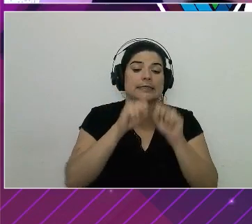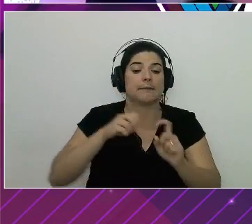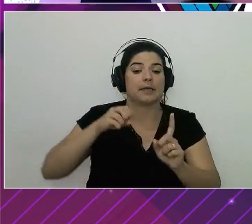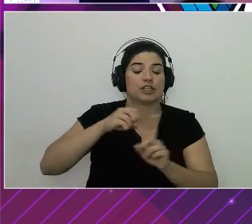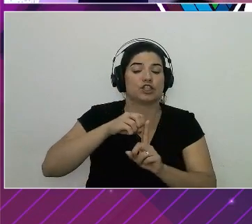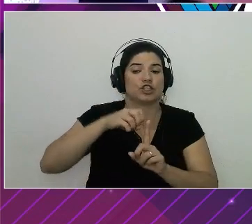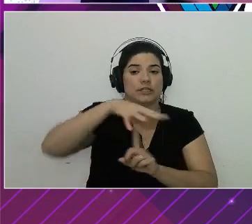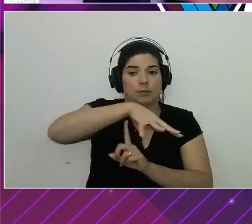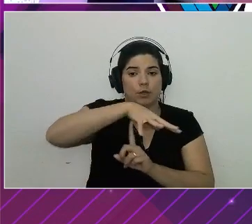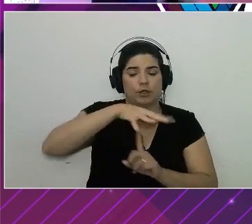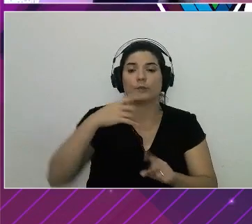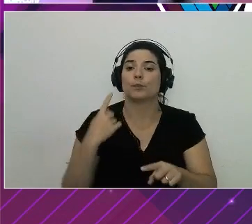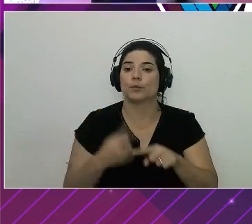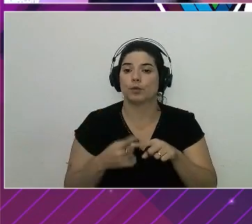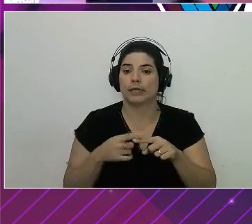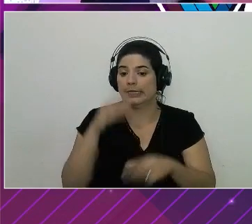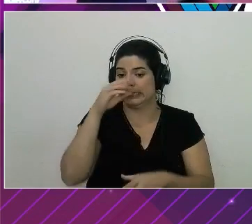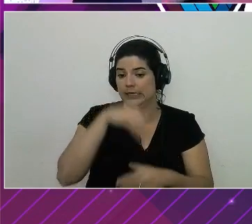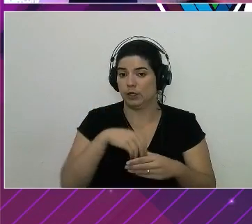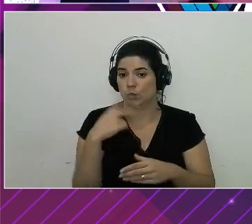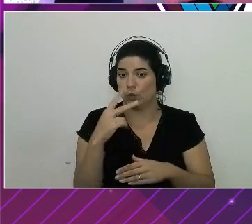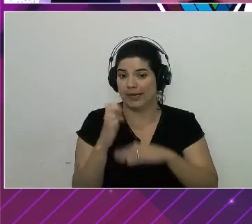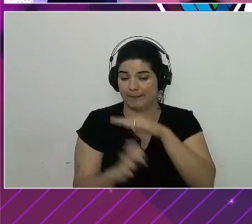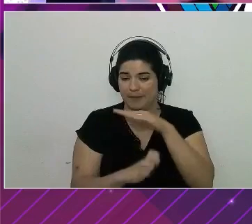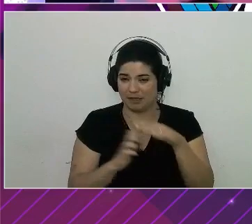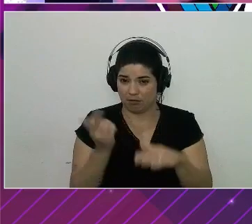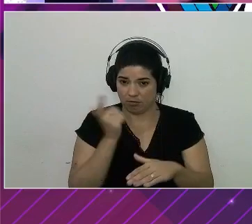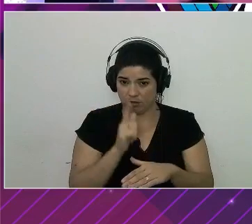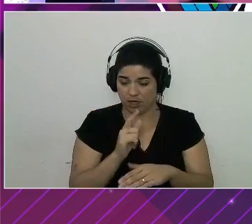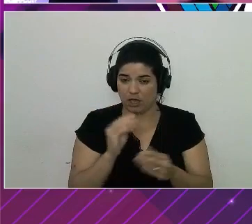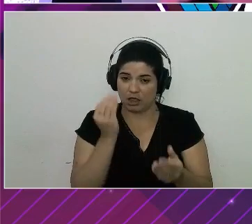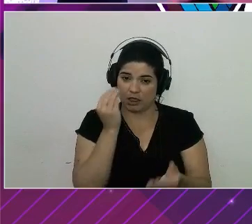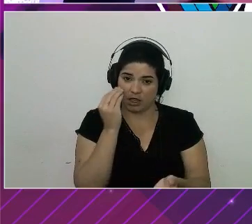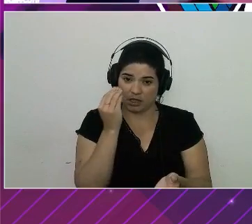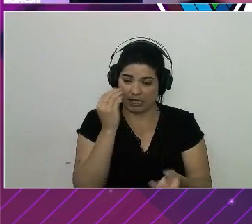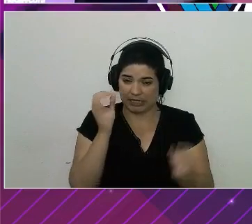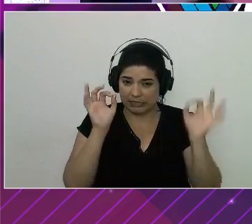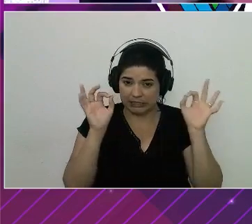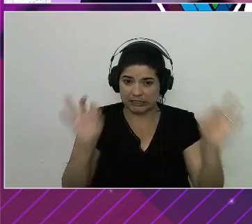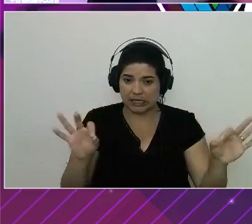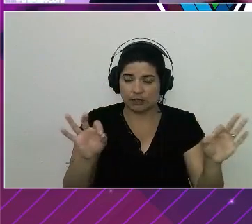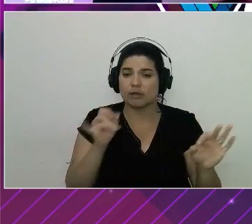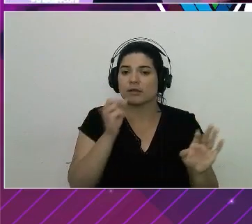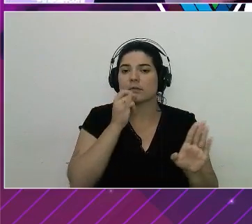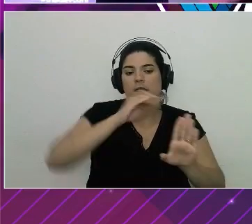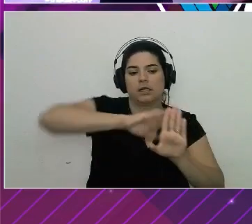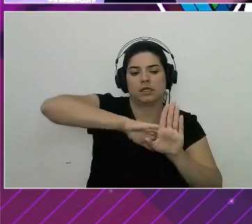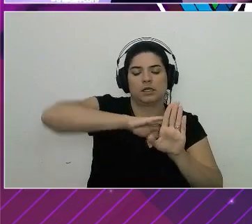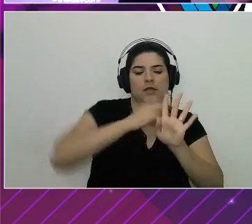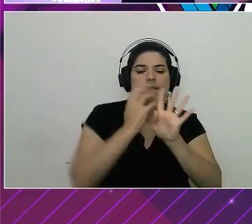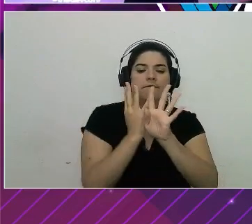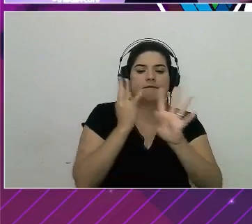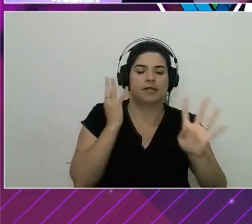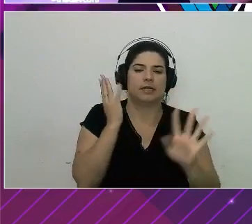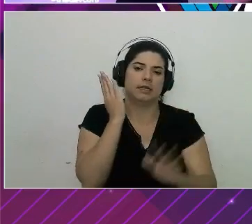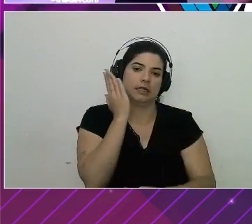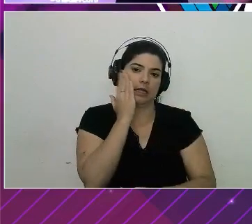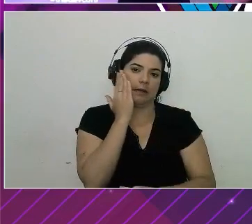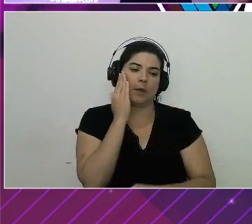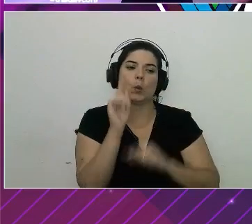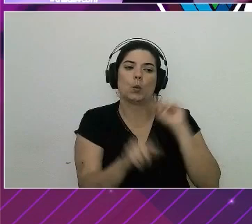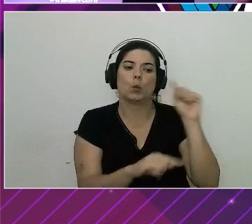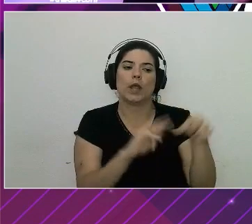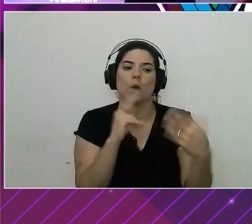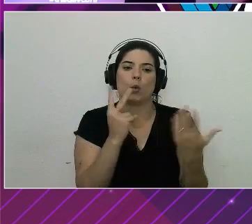sua empresa, você consegue testar com clareza, por exemplo, um microserviço que está atrás de uma fila para saber exatamente o que está acontecendo, onde que está